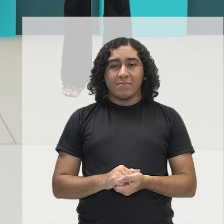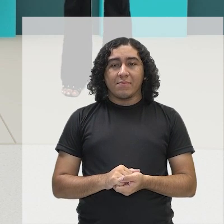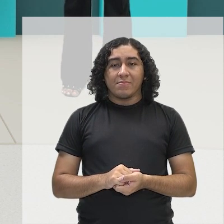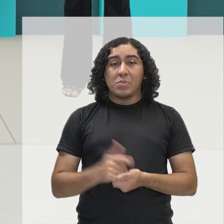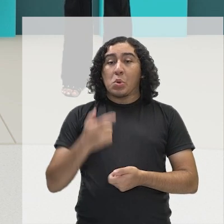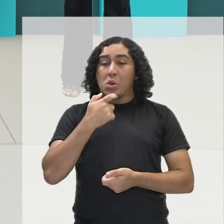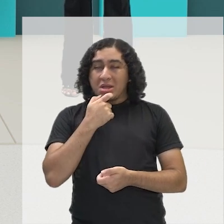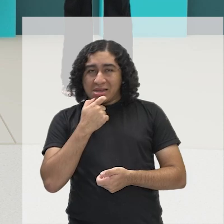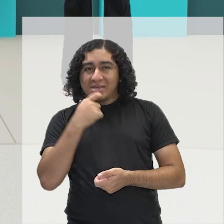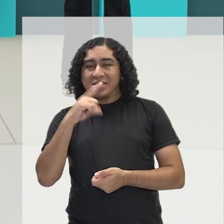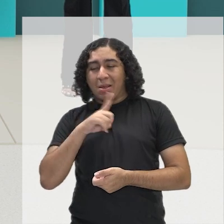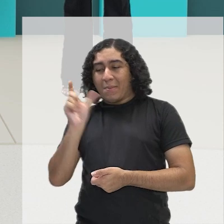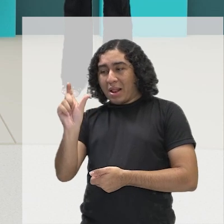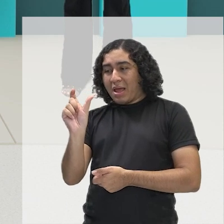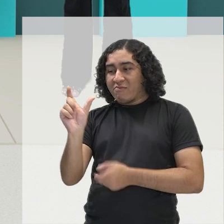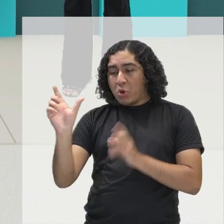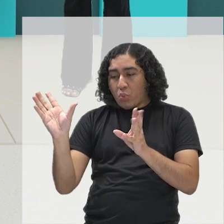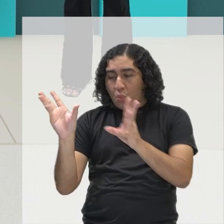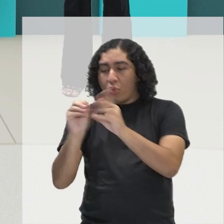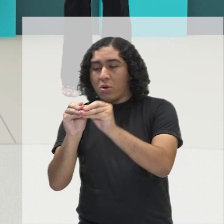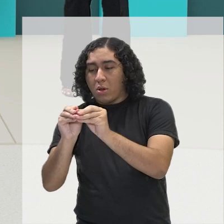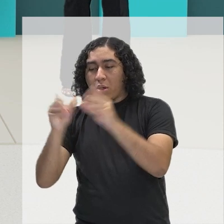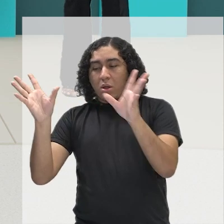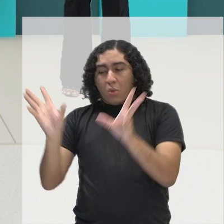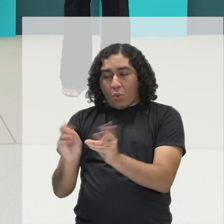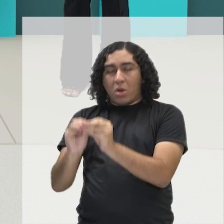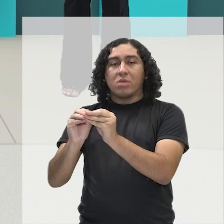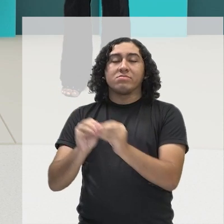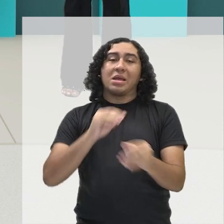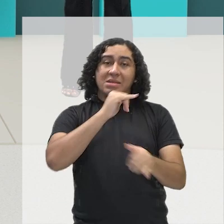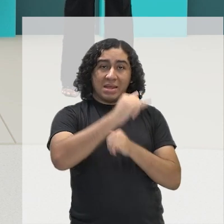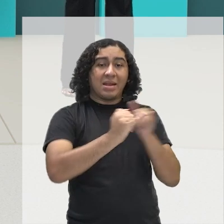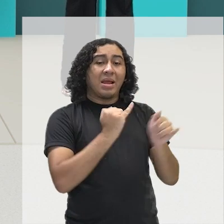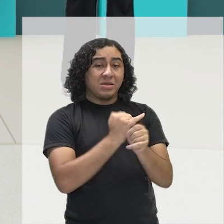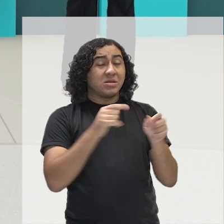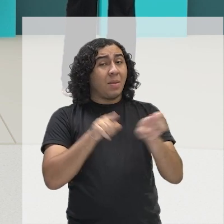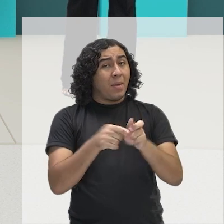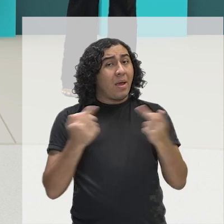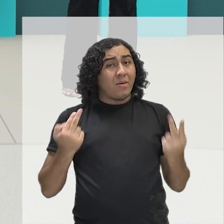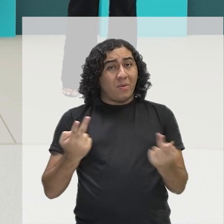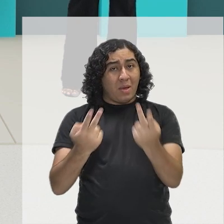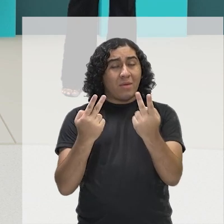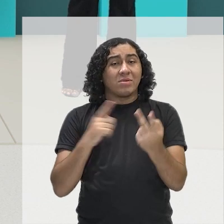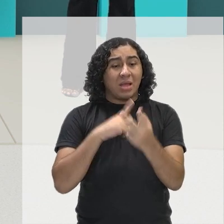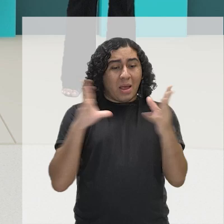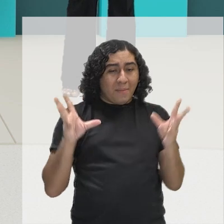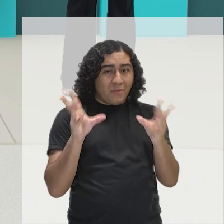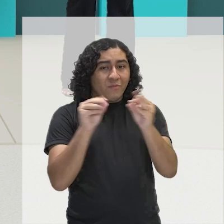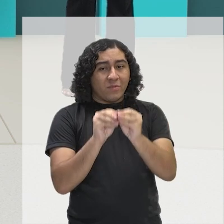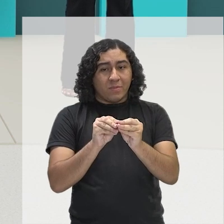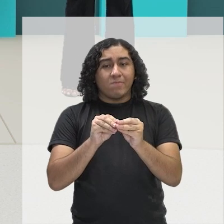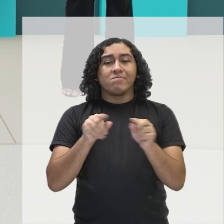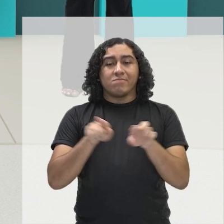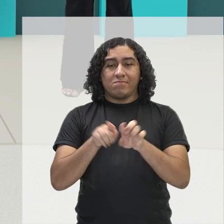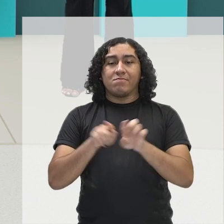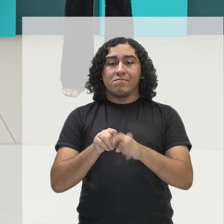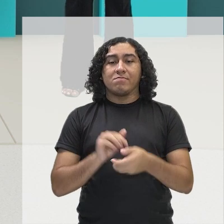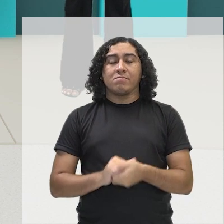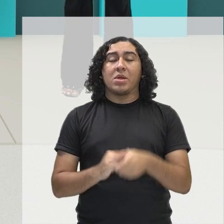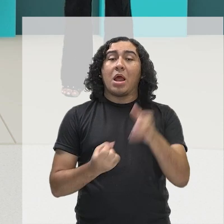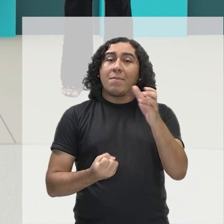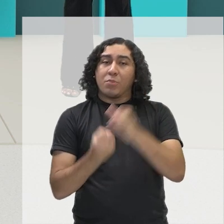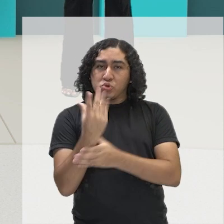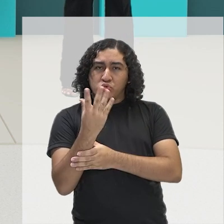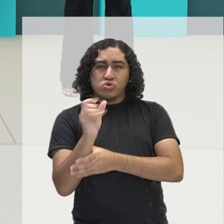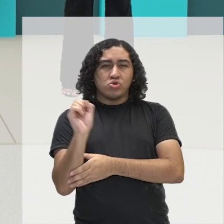no inglês a gente abrevia, junta as palavras, na internet também a gente faz isso, a gente abrevia,